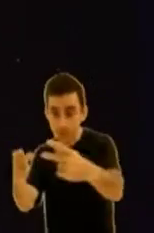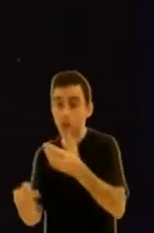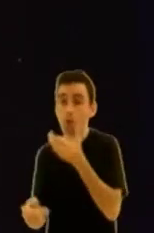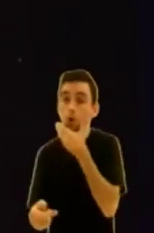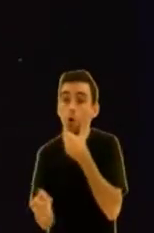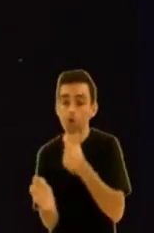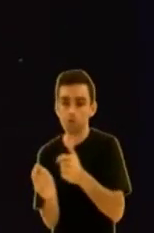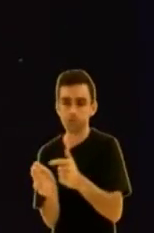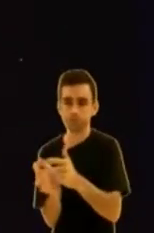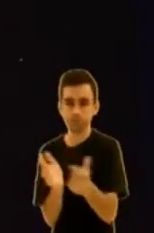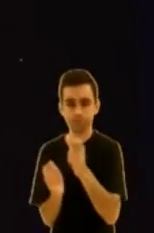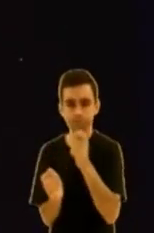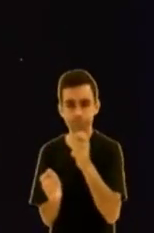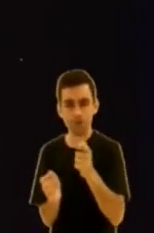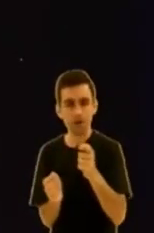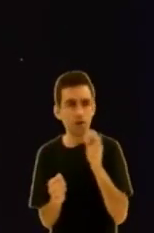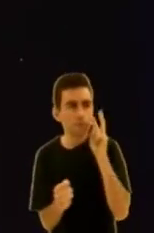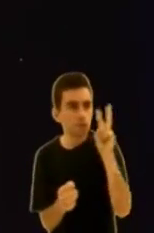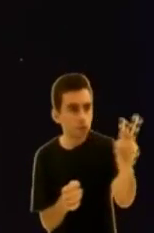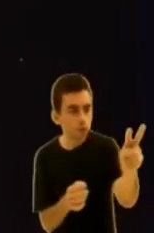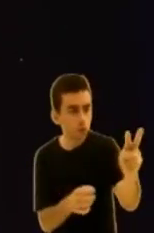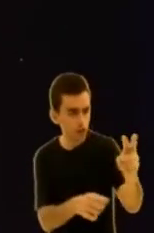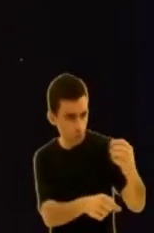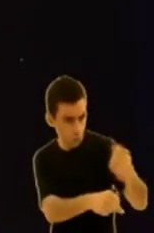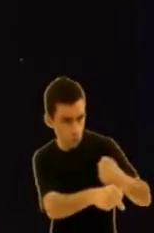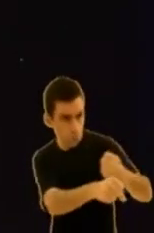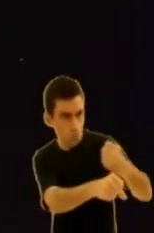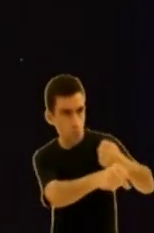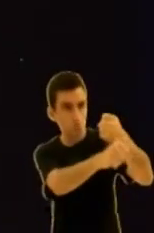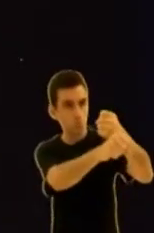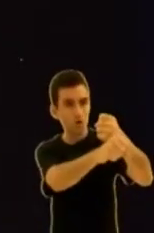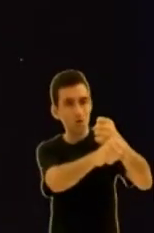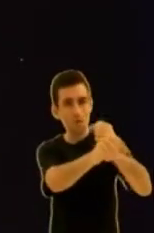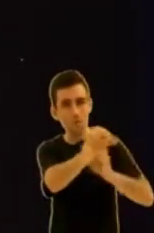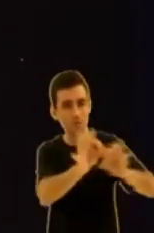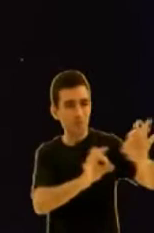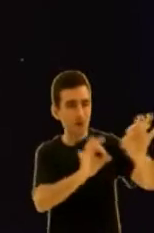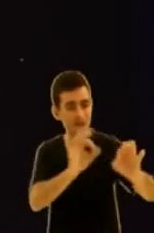visitasse. É uma creche de concreto